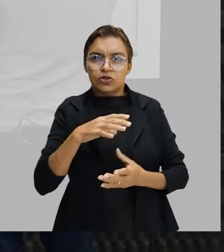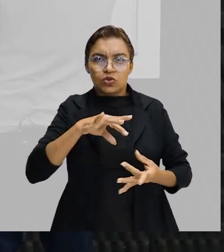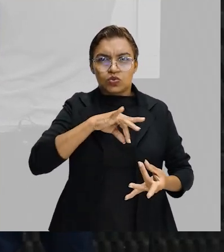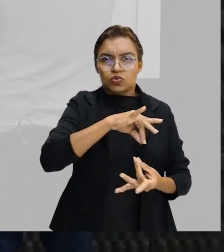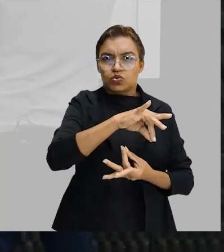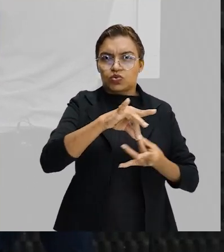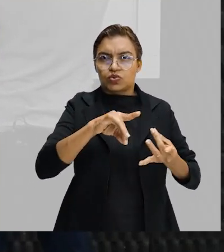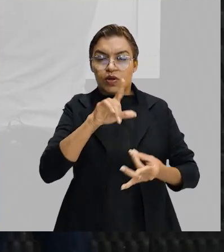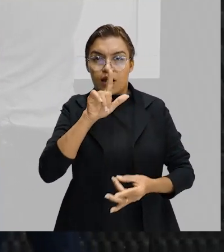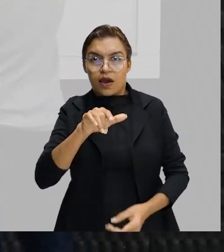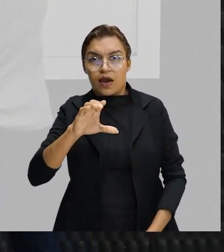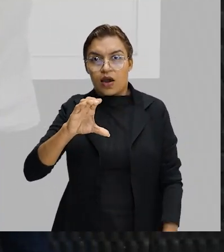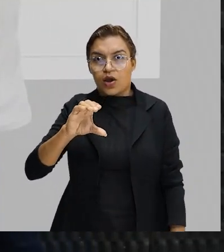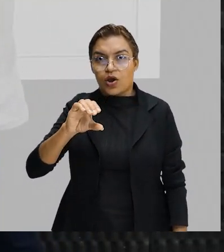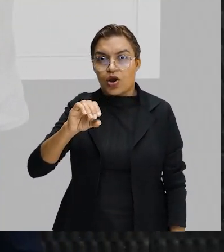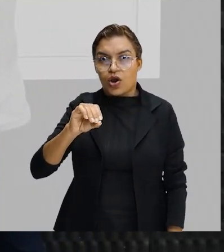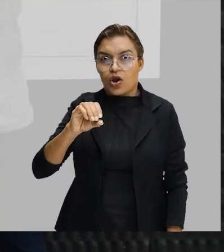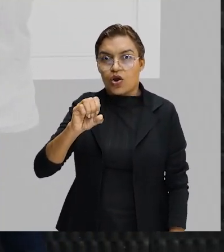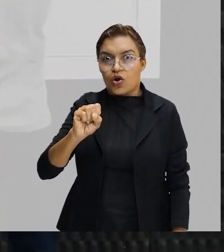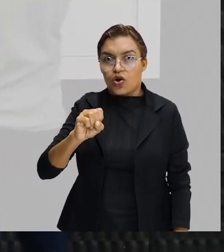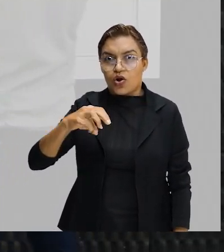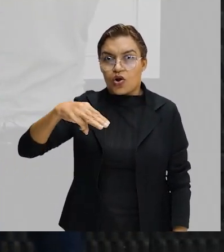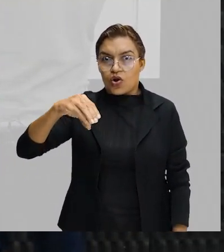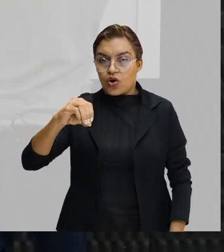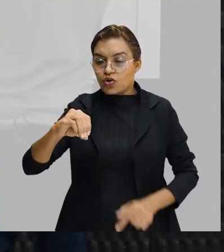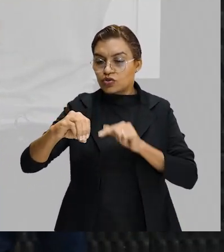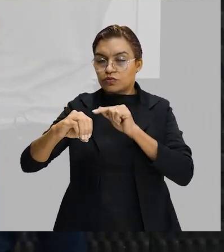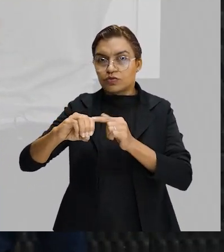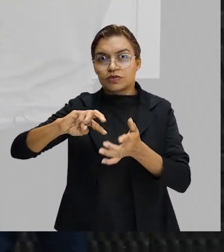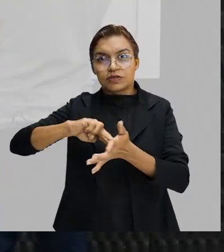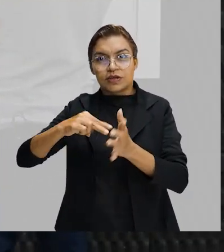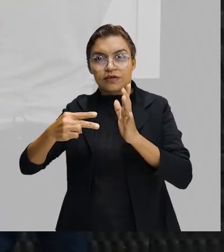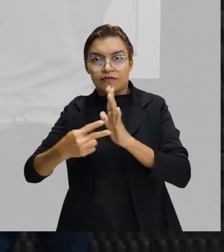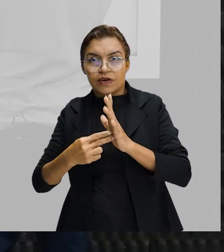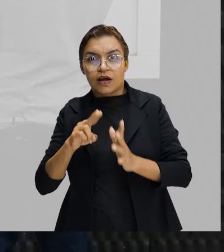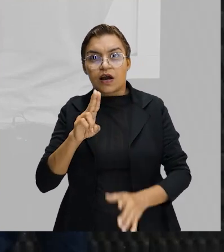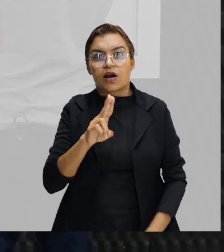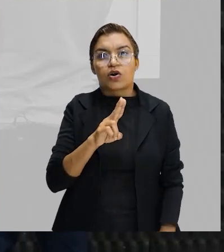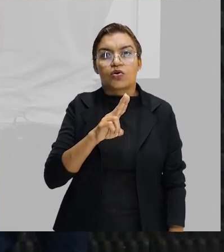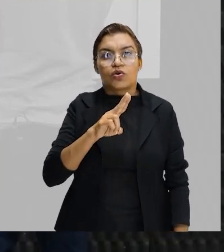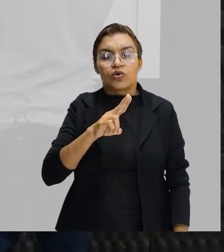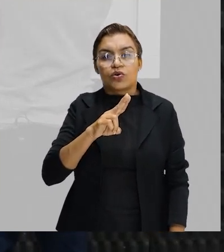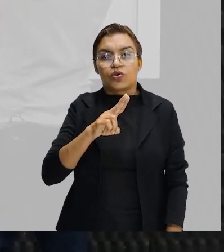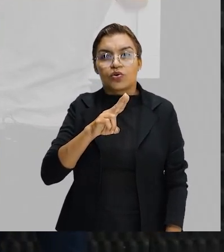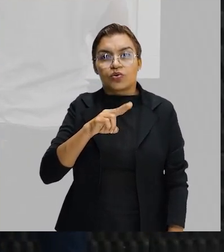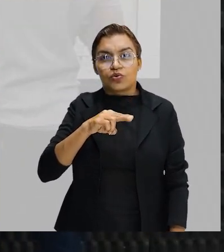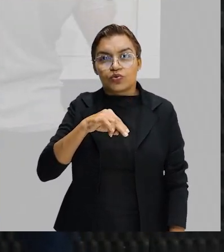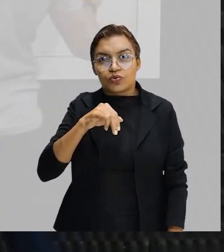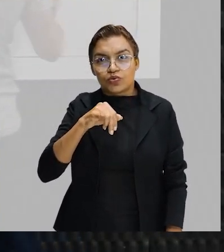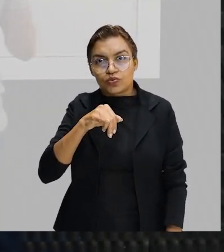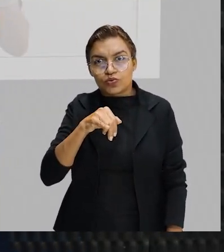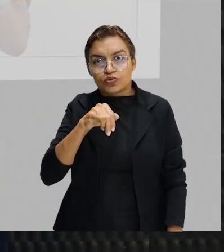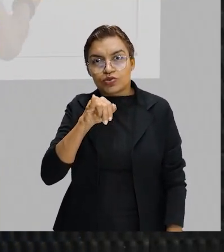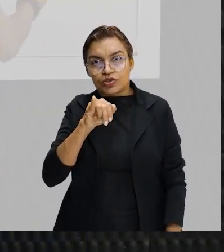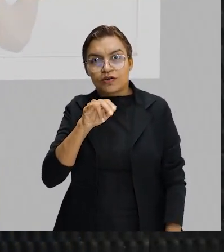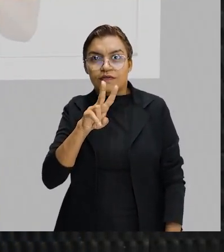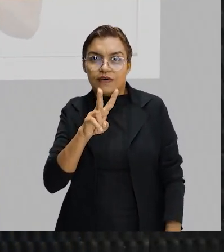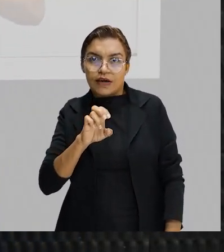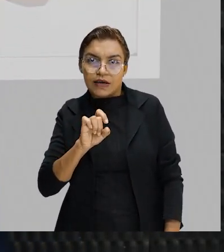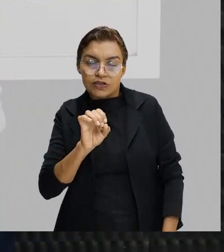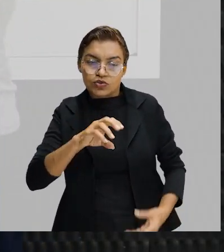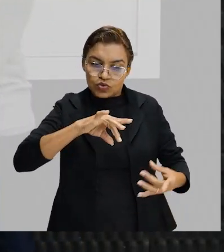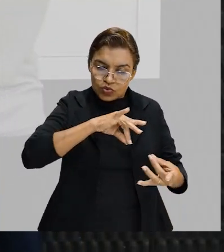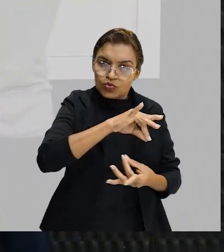o cosmo, né? O cosmo, universo, a palavra. Ó. E isso através de um